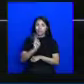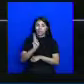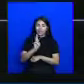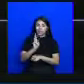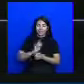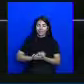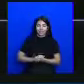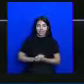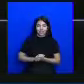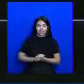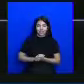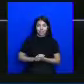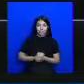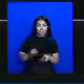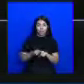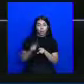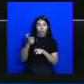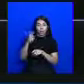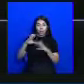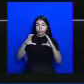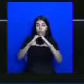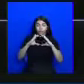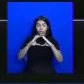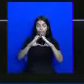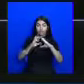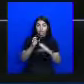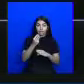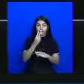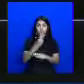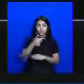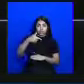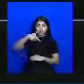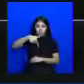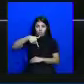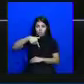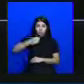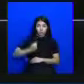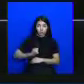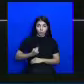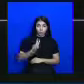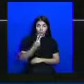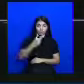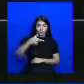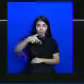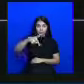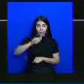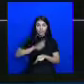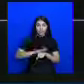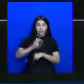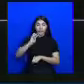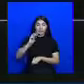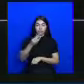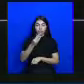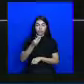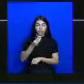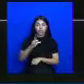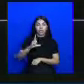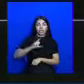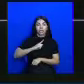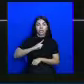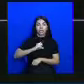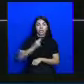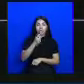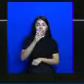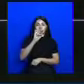de reais. Vem chegando mais uma bola, 27, bola 27. Na Mais Milionária, são